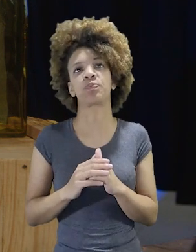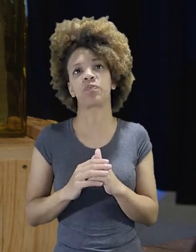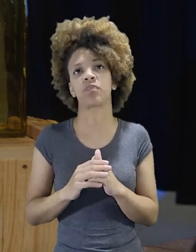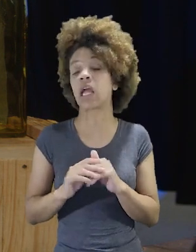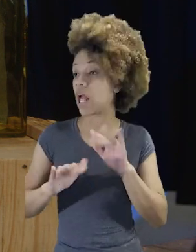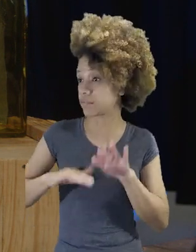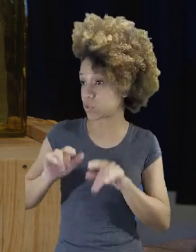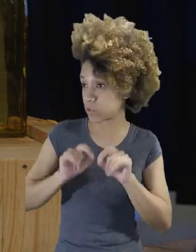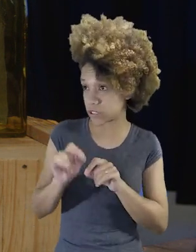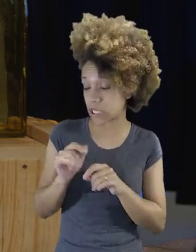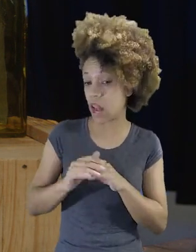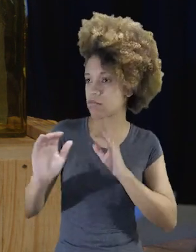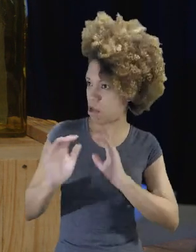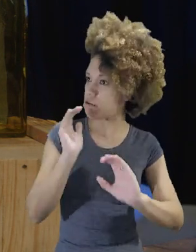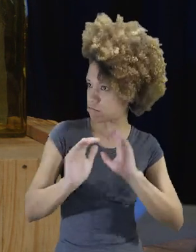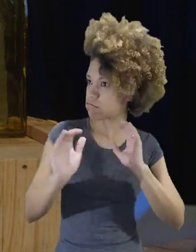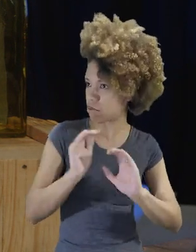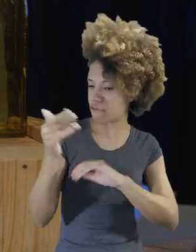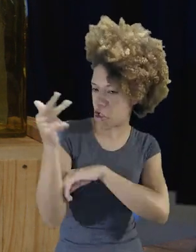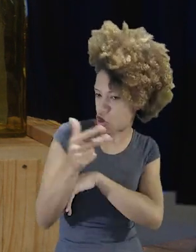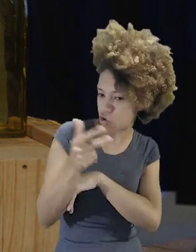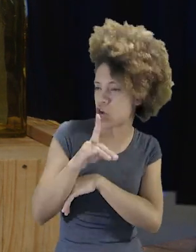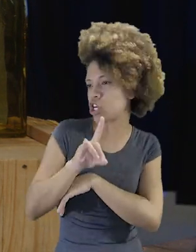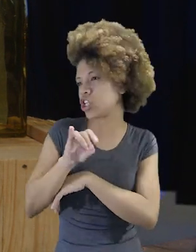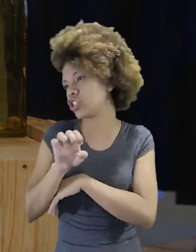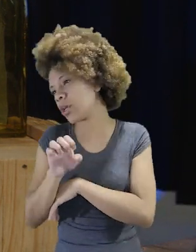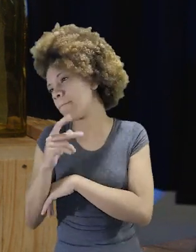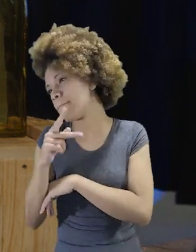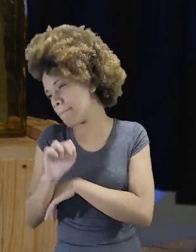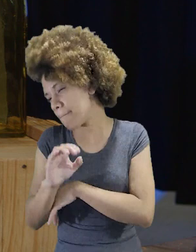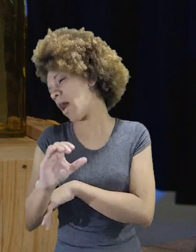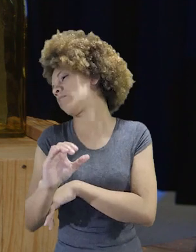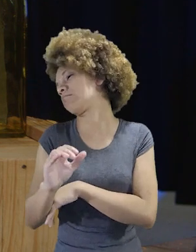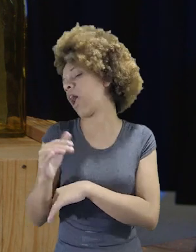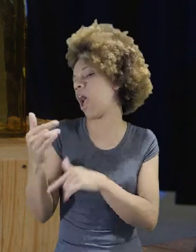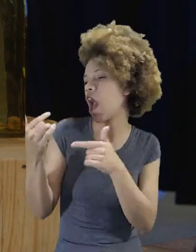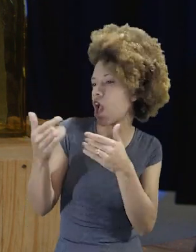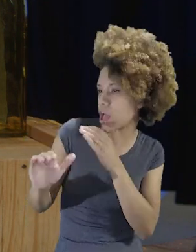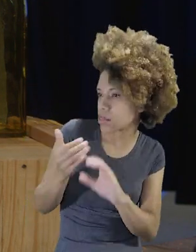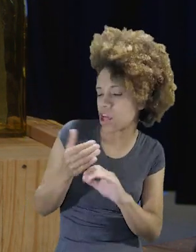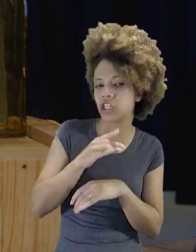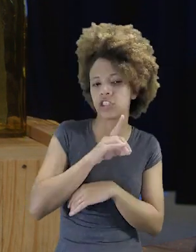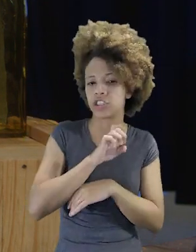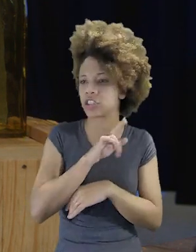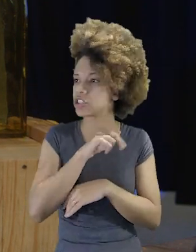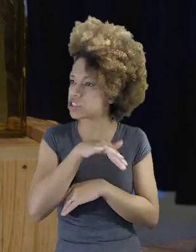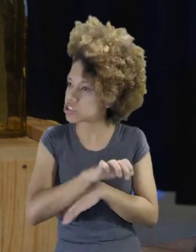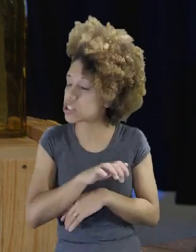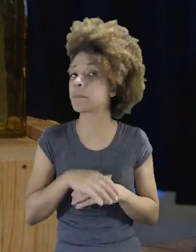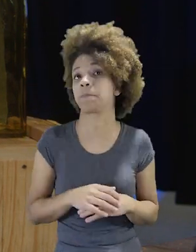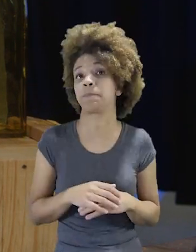cantava que o que o Jack de cantava isso isso influenciou diretamente